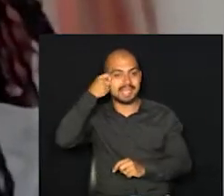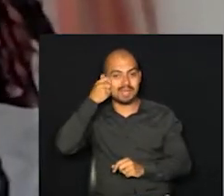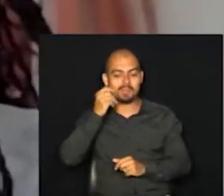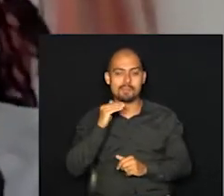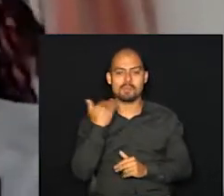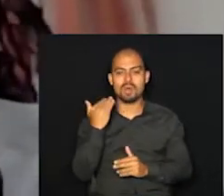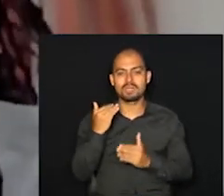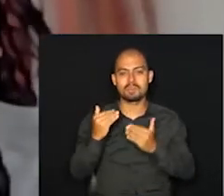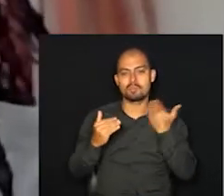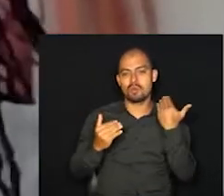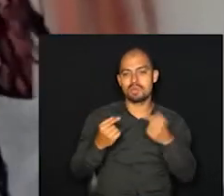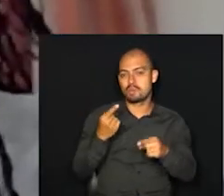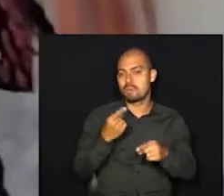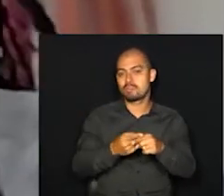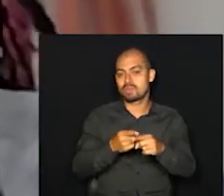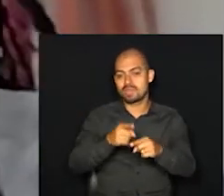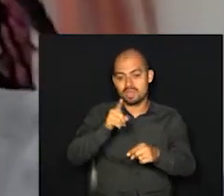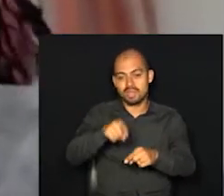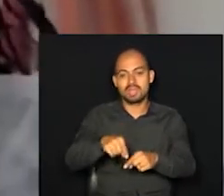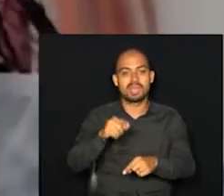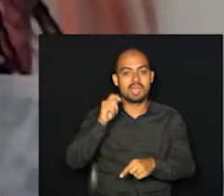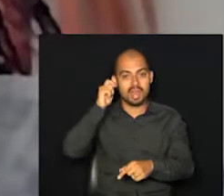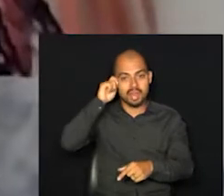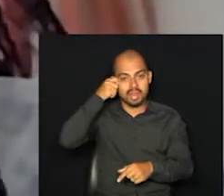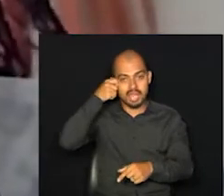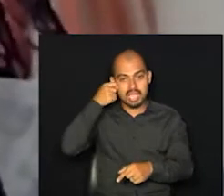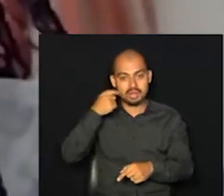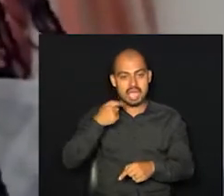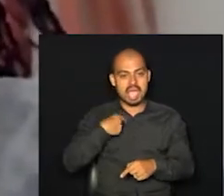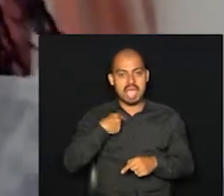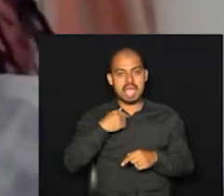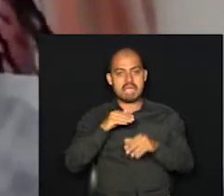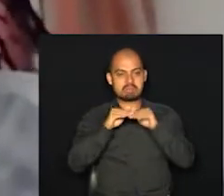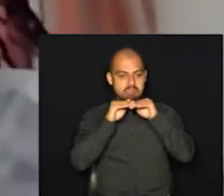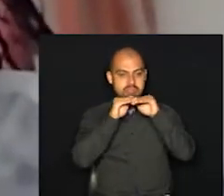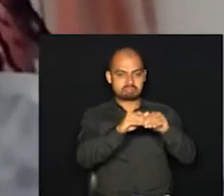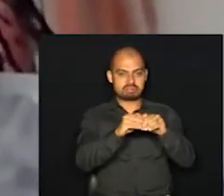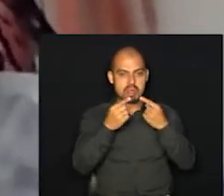né? Eu não vou criticar ninguém, não vou criticar